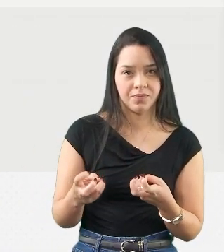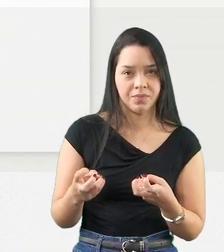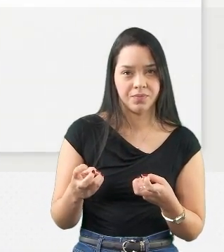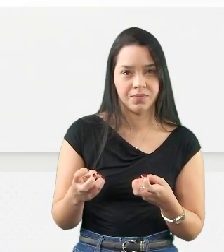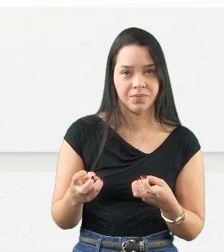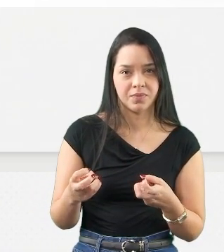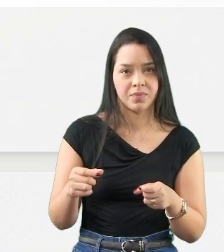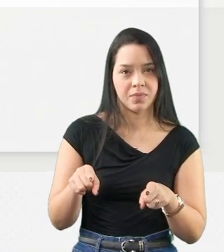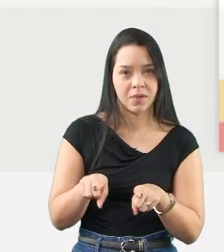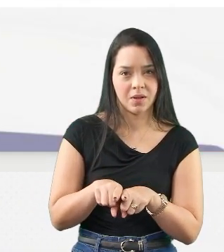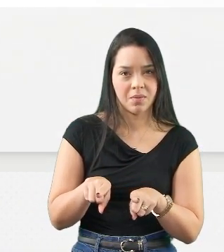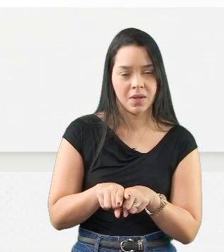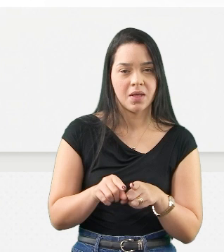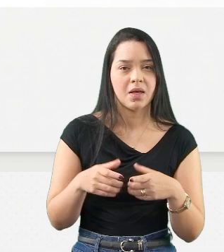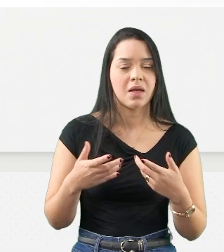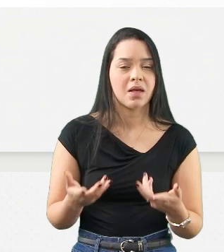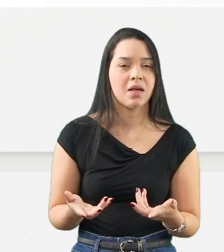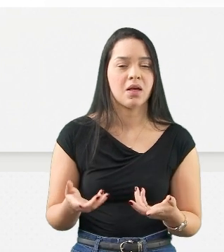também